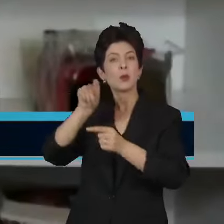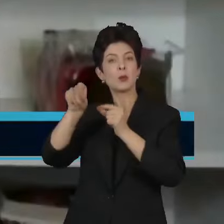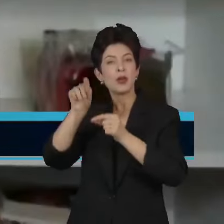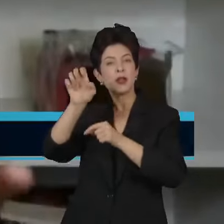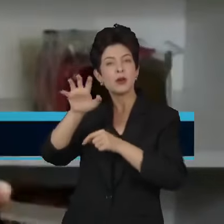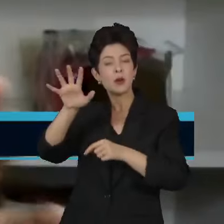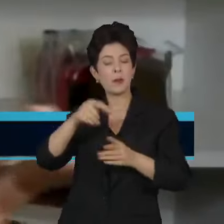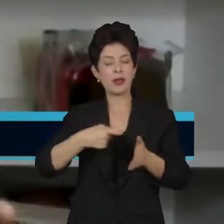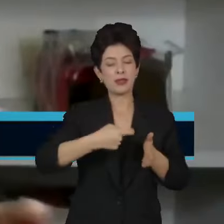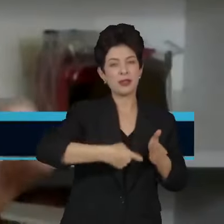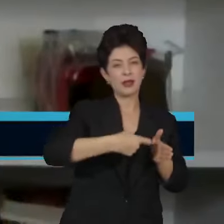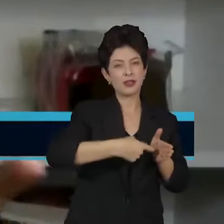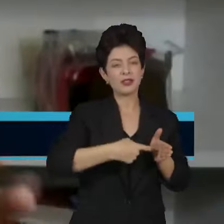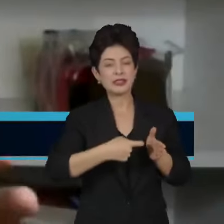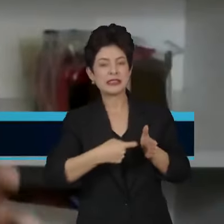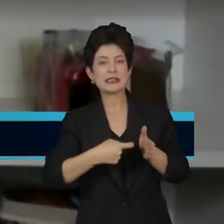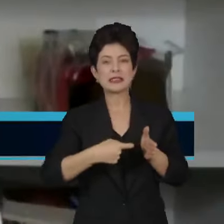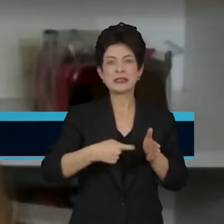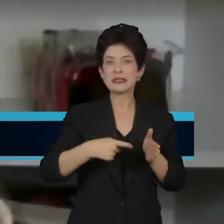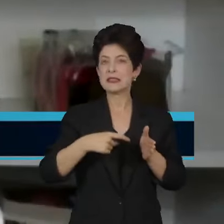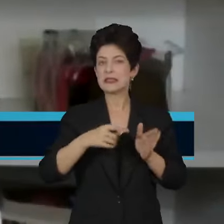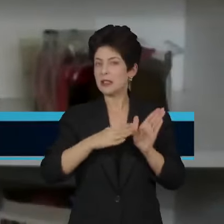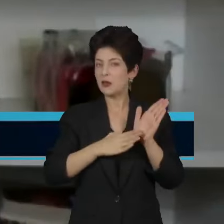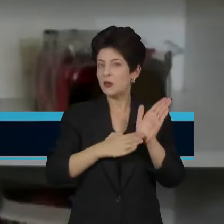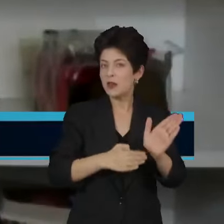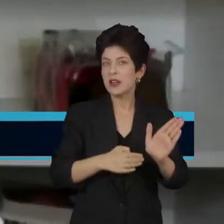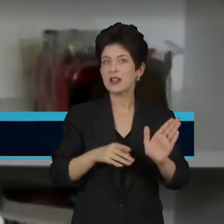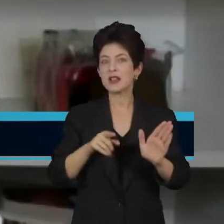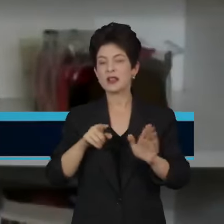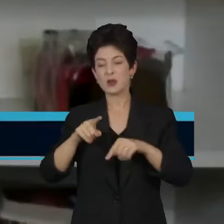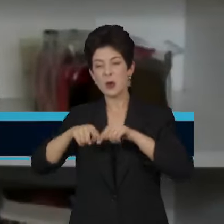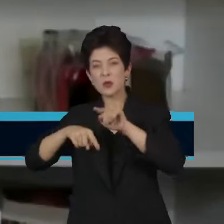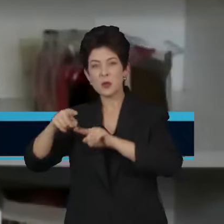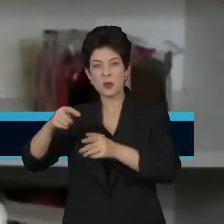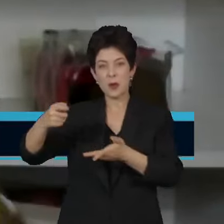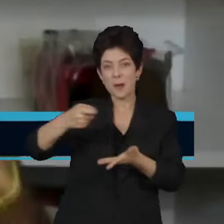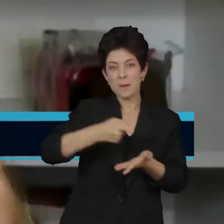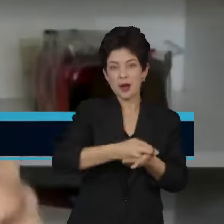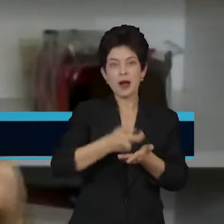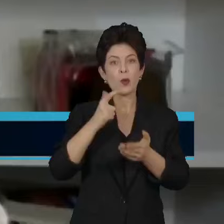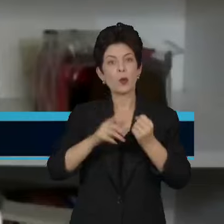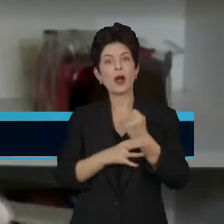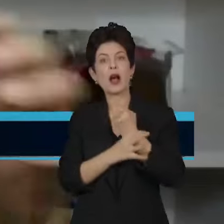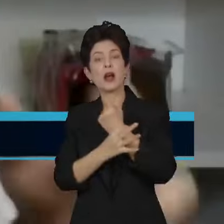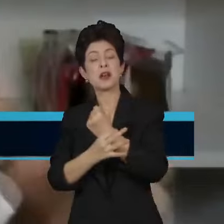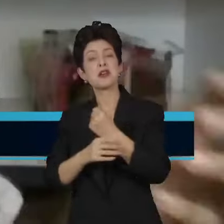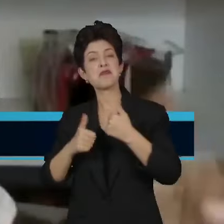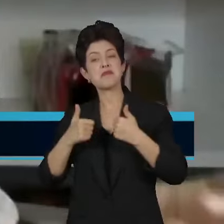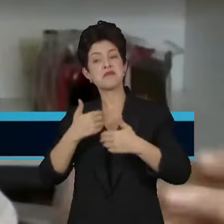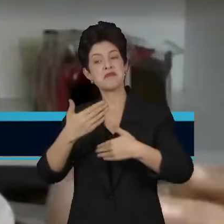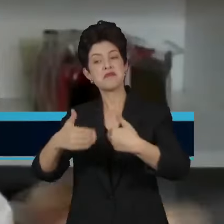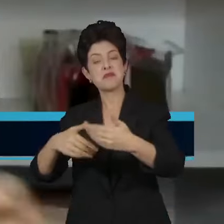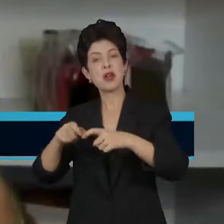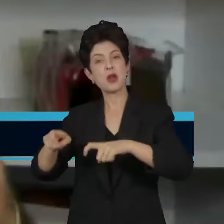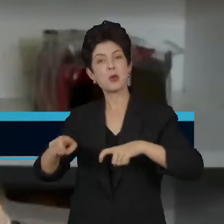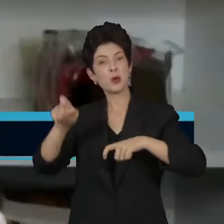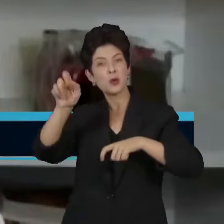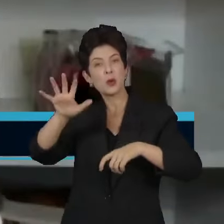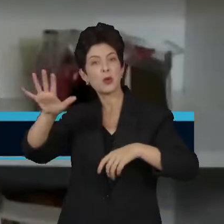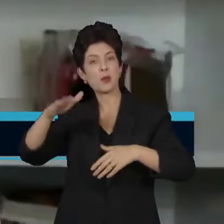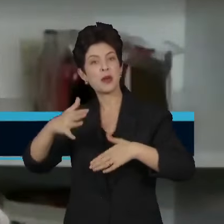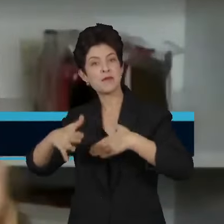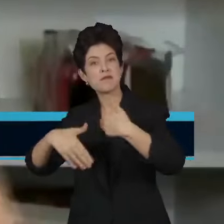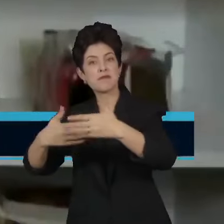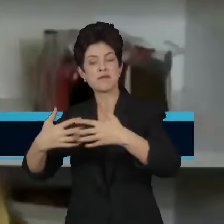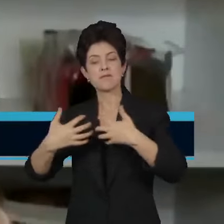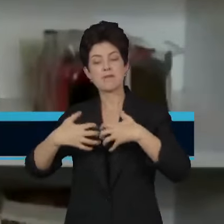um pouco não muito leal os nossos produtos para garantir ali um bom funcionamento da agricultura europeia. Tem um